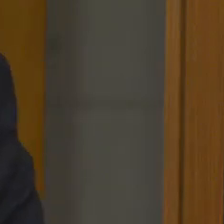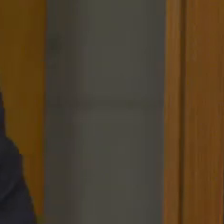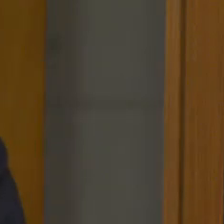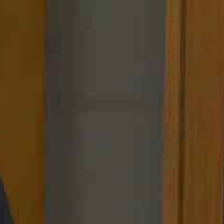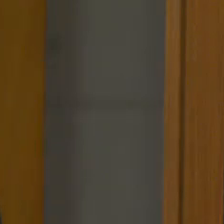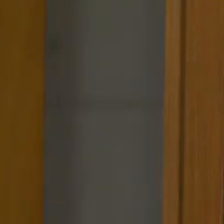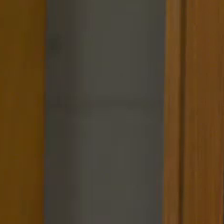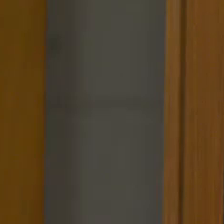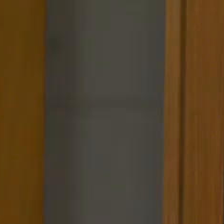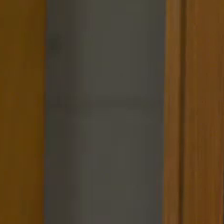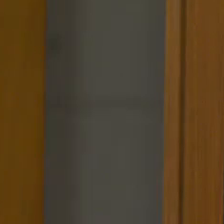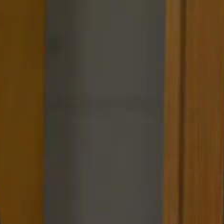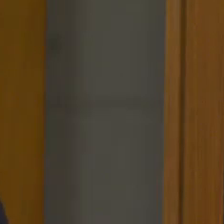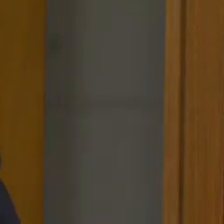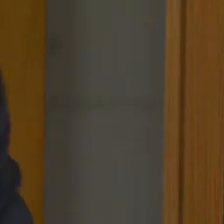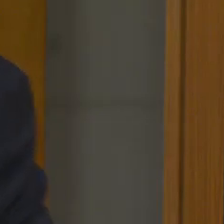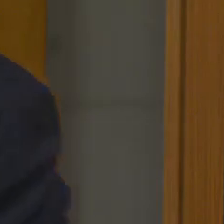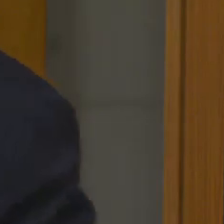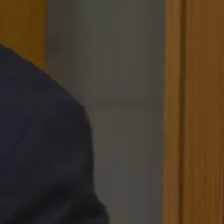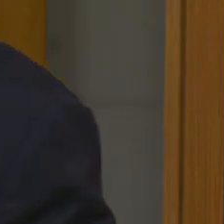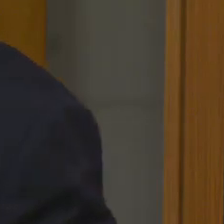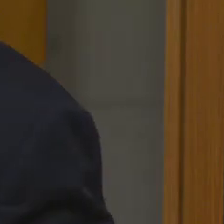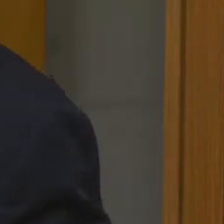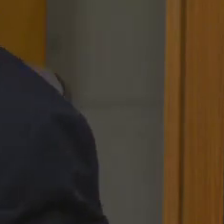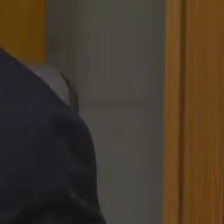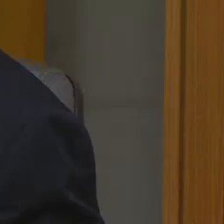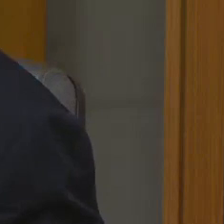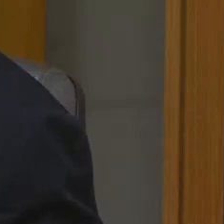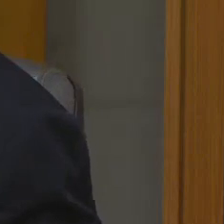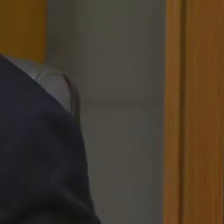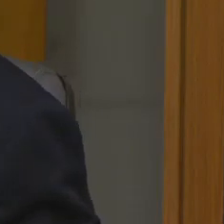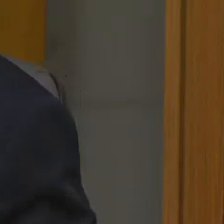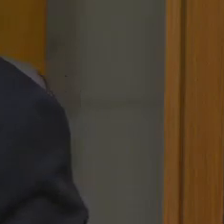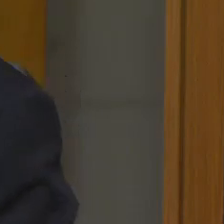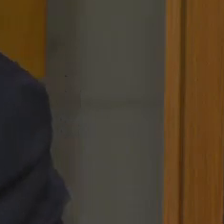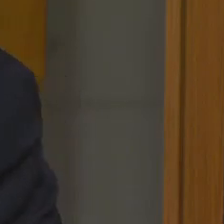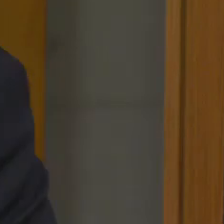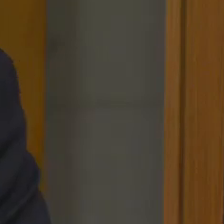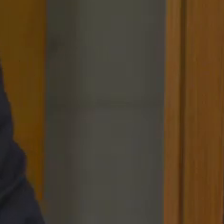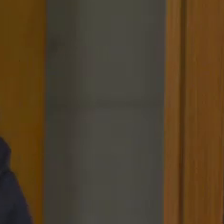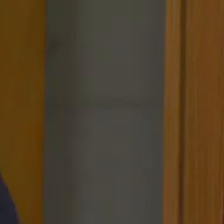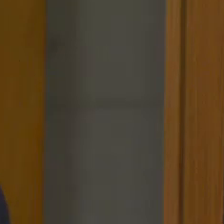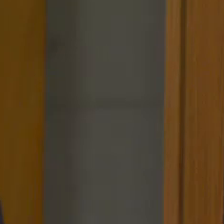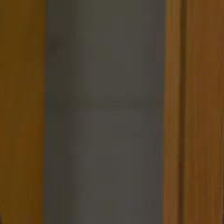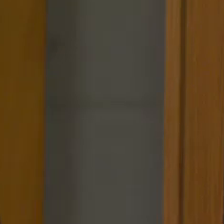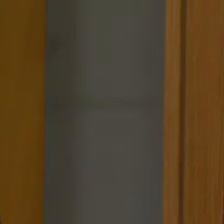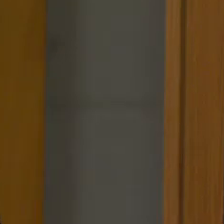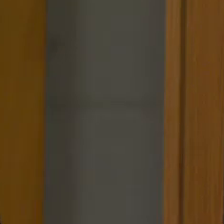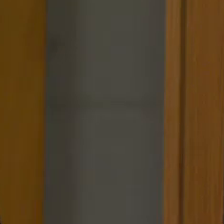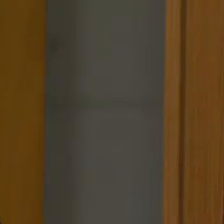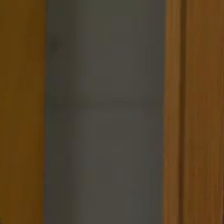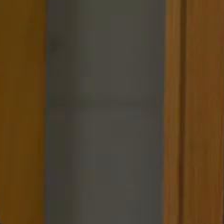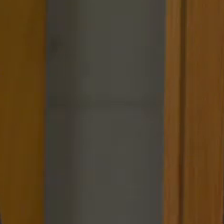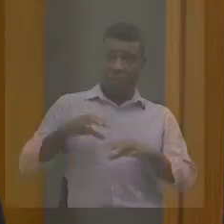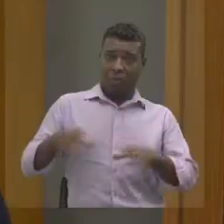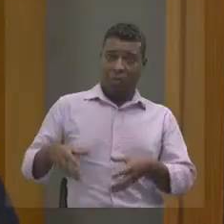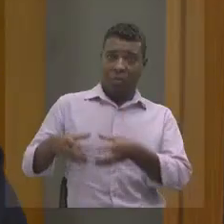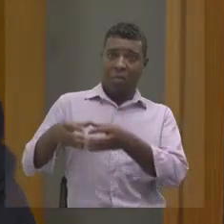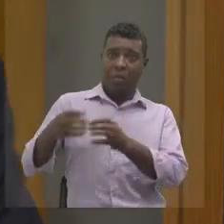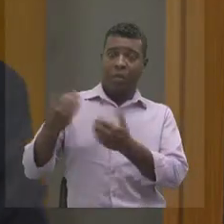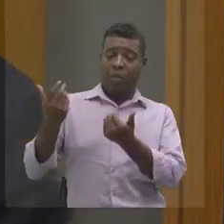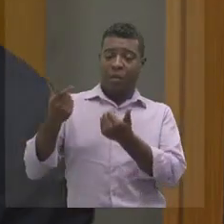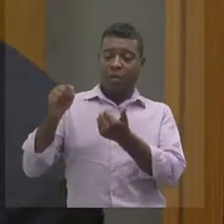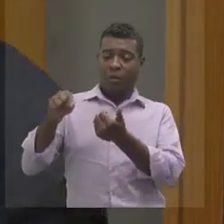concessões E aí eu tive uma participação muito efetiva junto ao governo com apoio da Assembleia no mandato passado